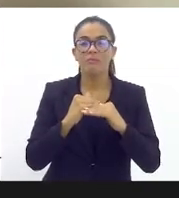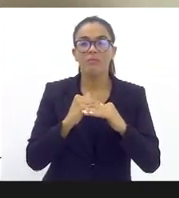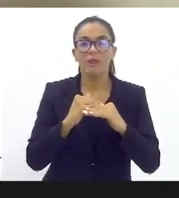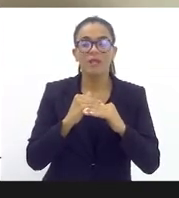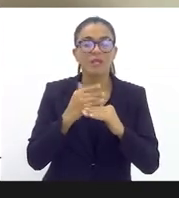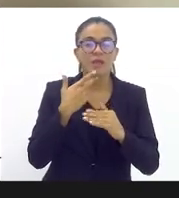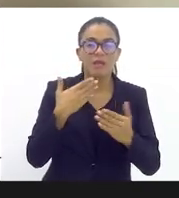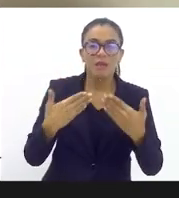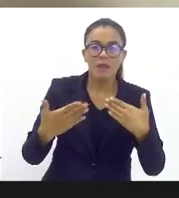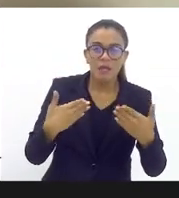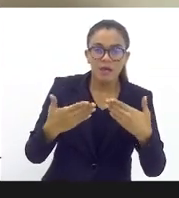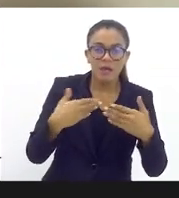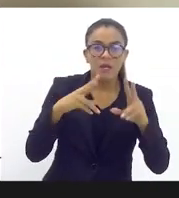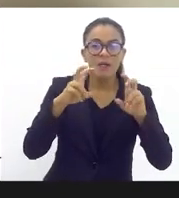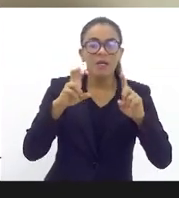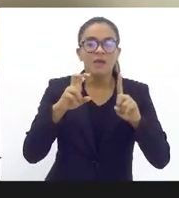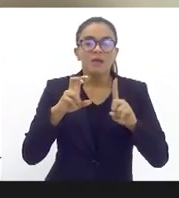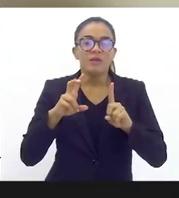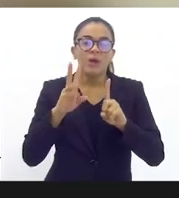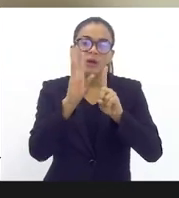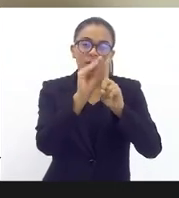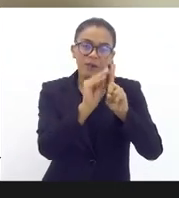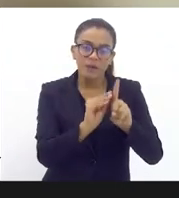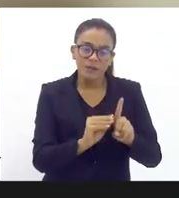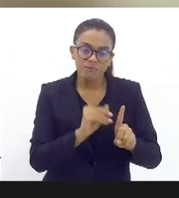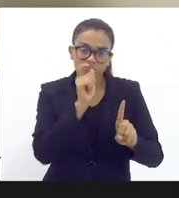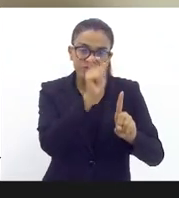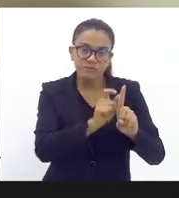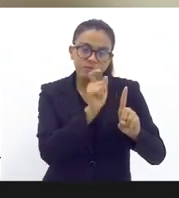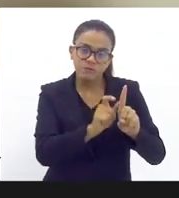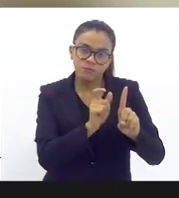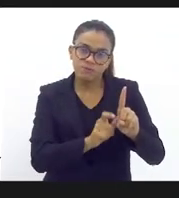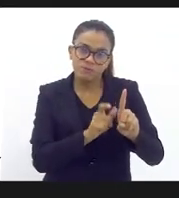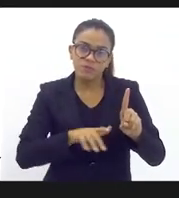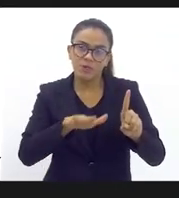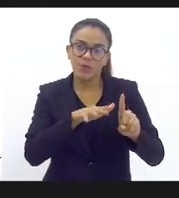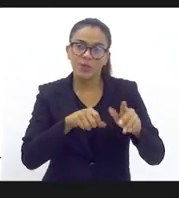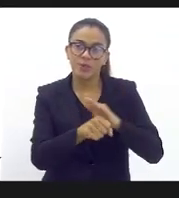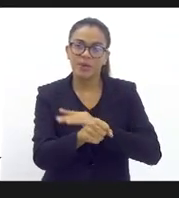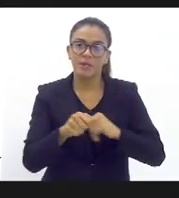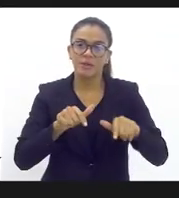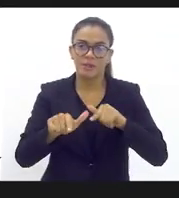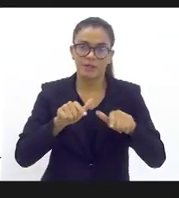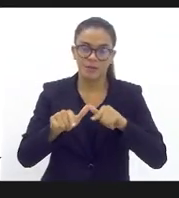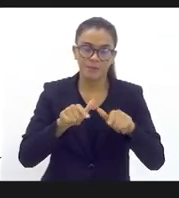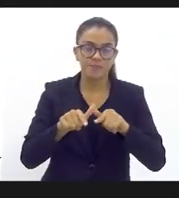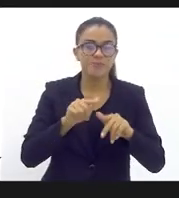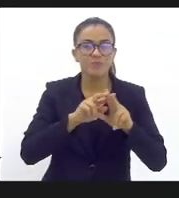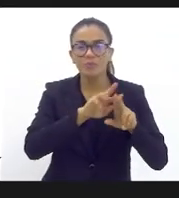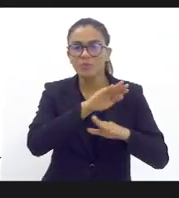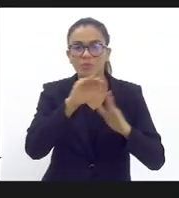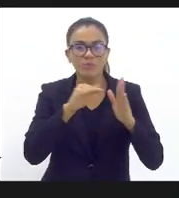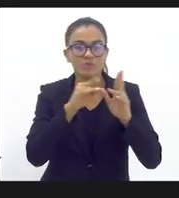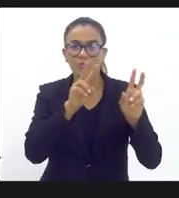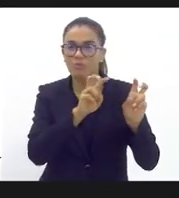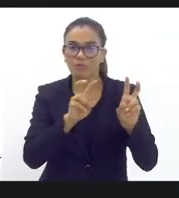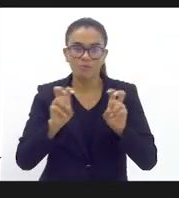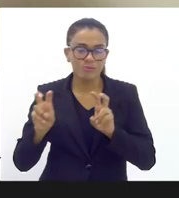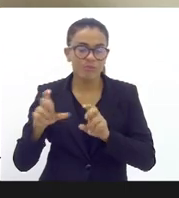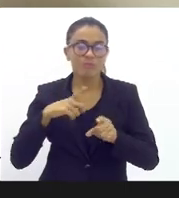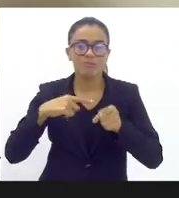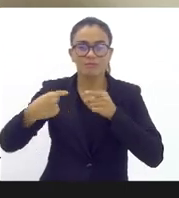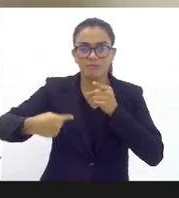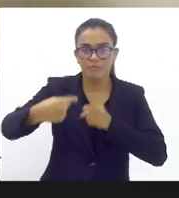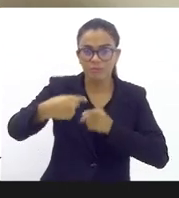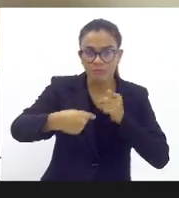trata de assédio moral e discriminação no mercado de trabalho. Todos os temas são